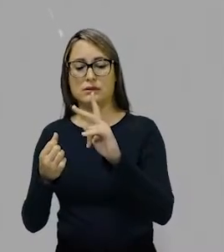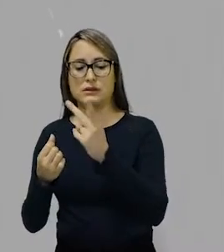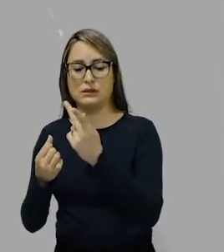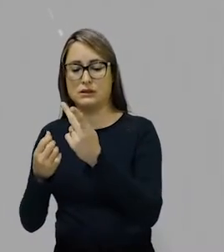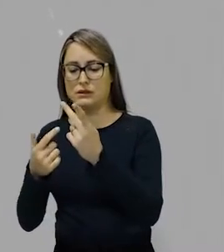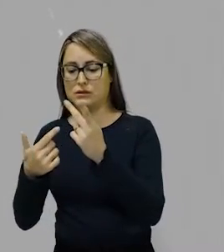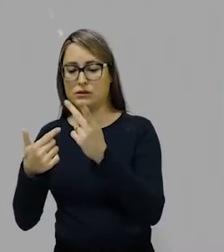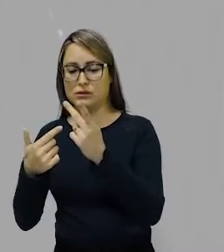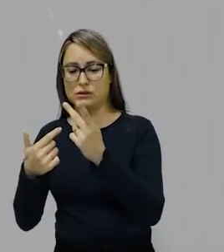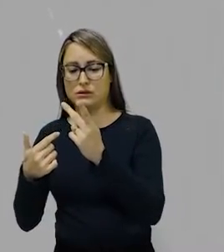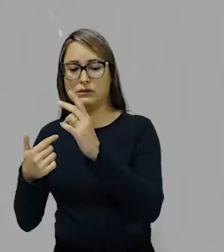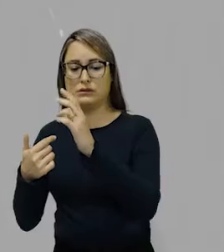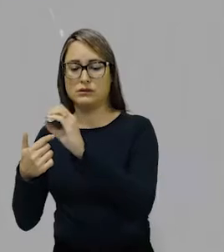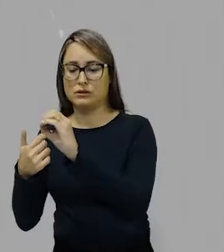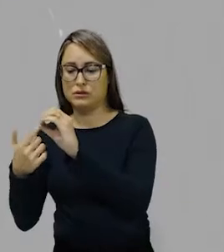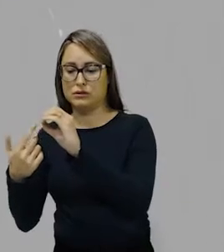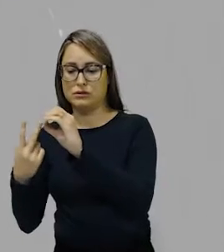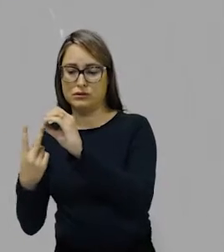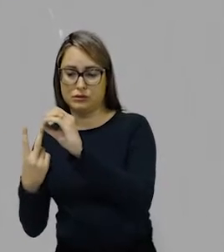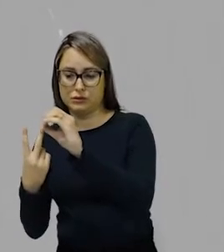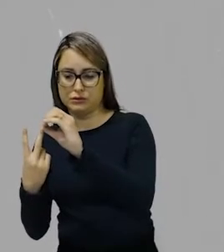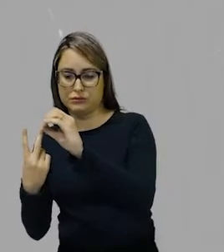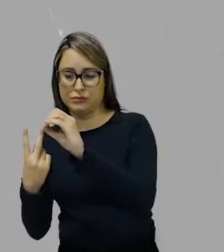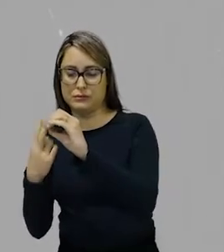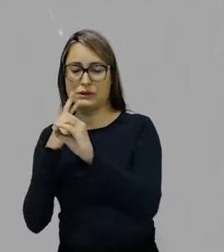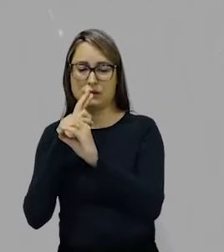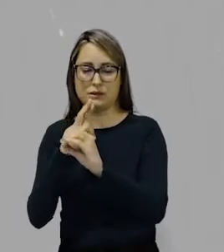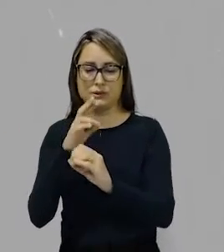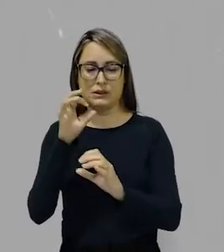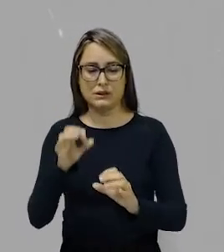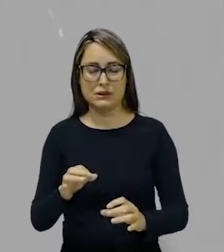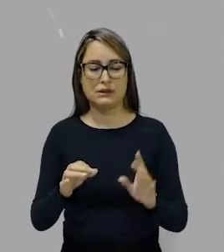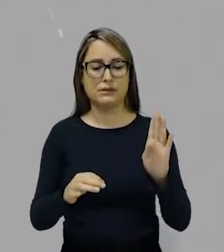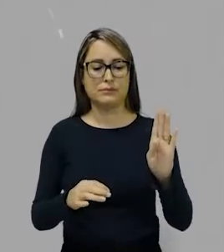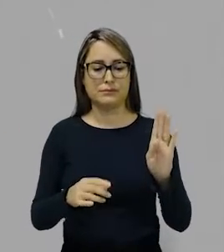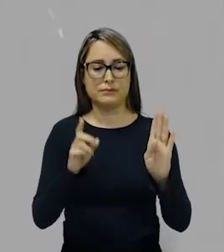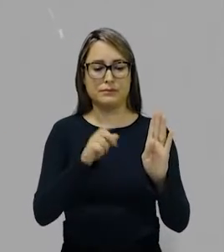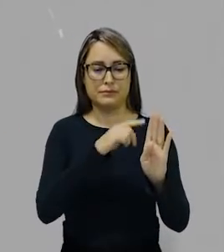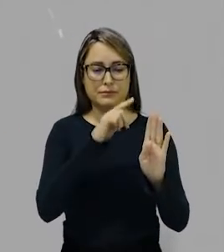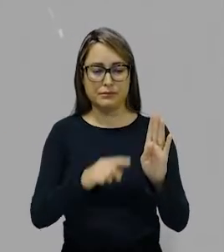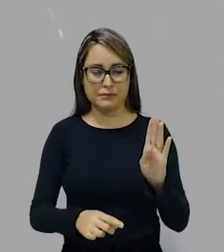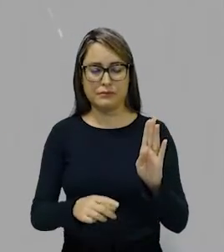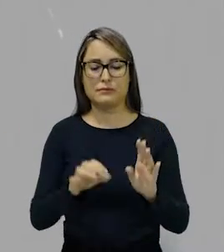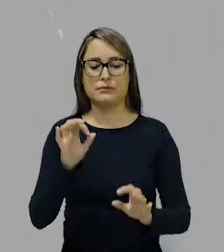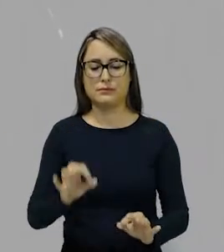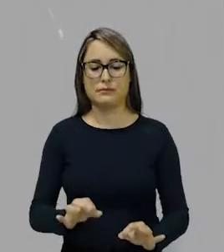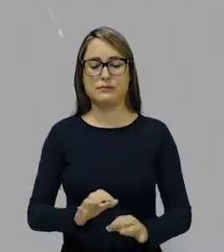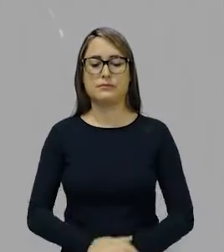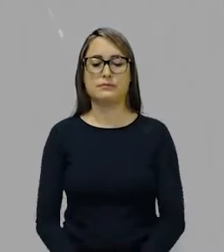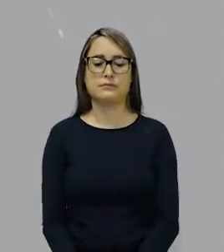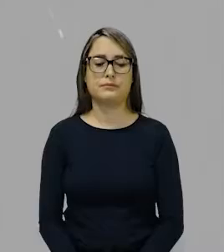C6H12O2. Tudo bem? Então, aqui a resposta correta, a letra B, o ácido hexanoico.